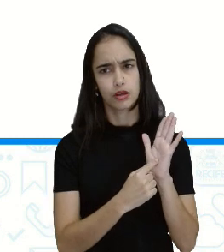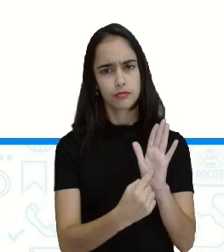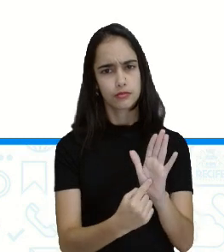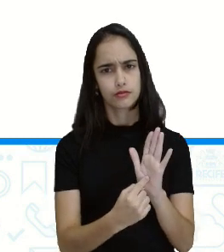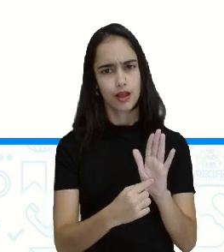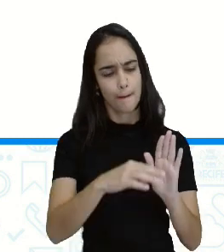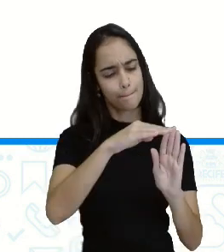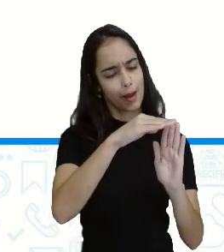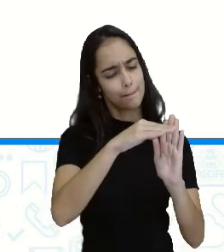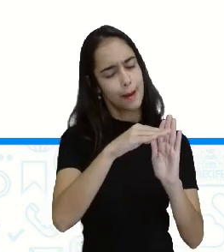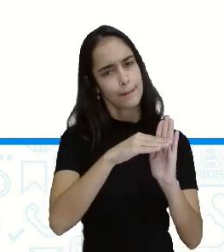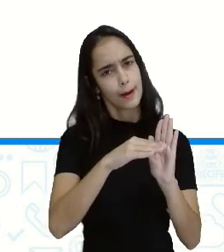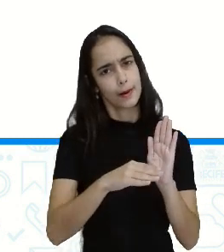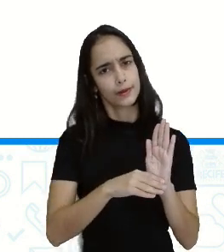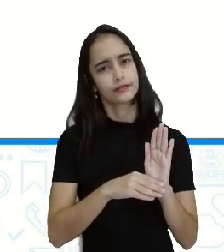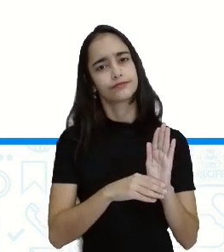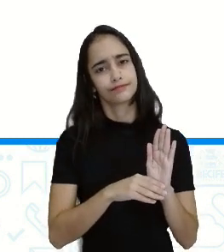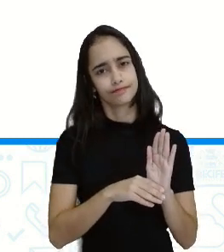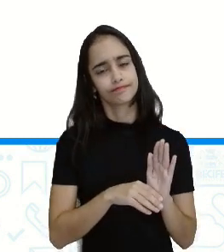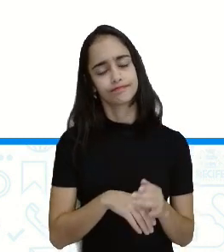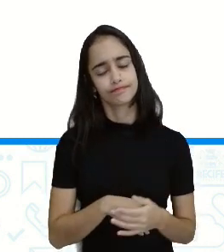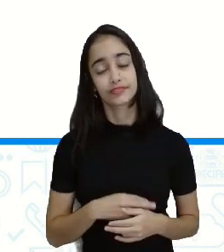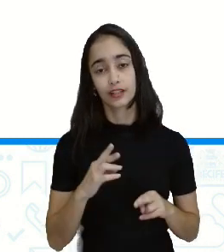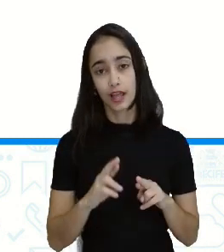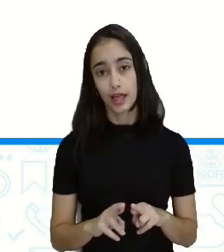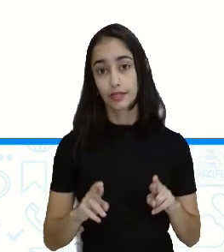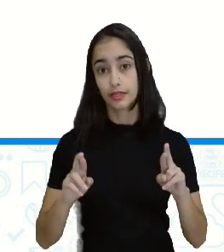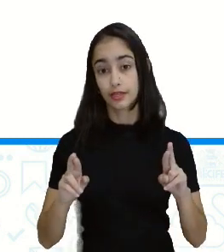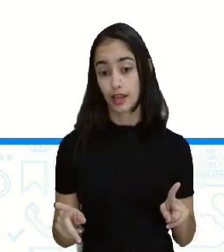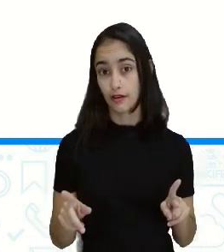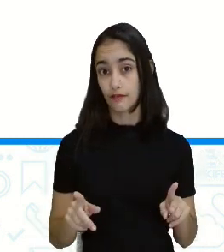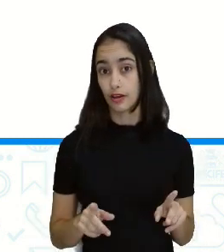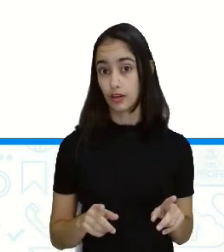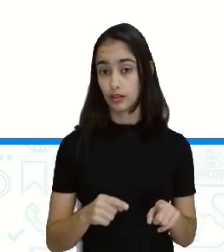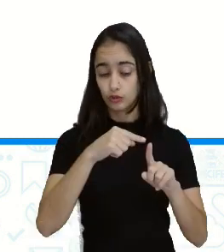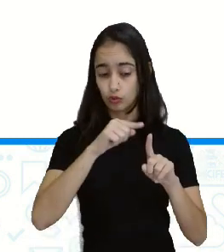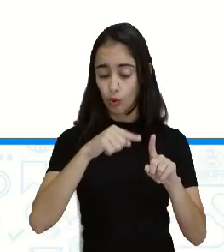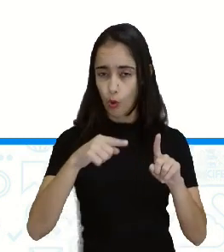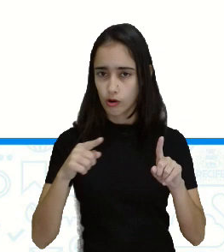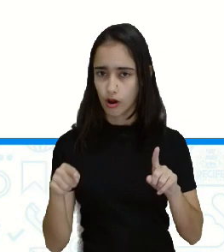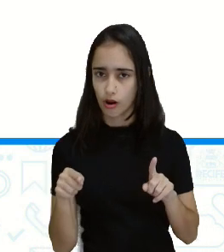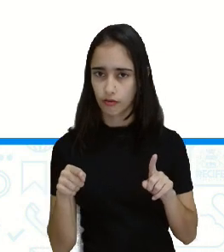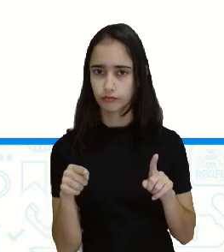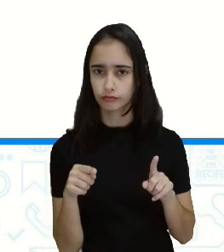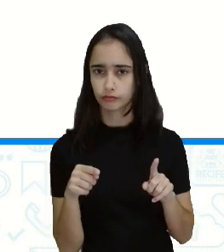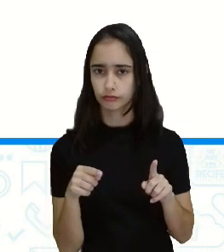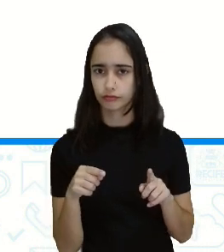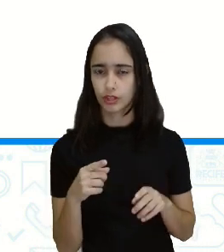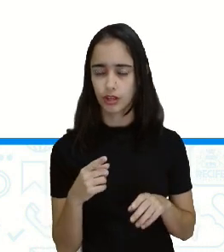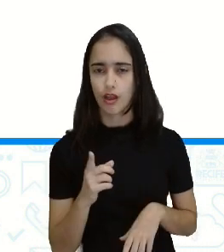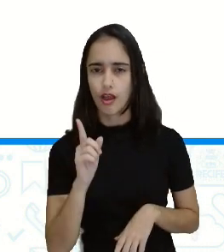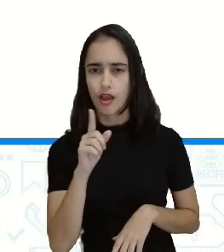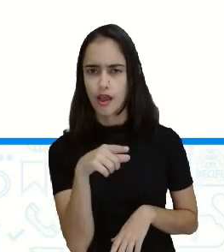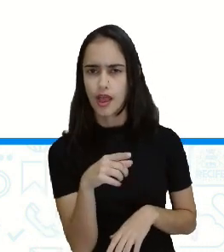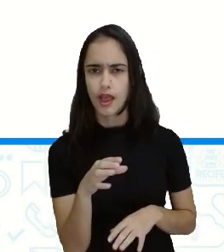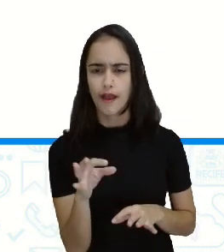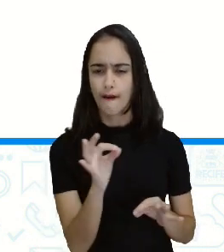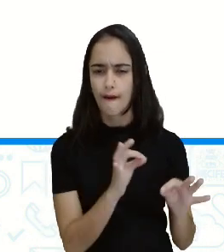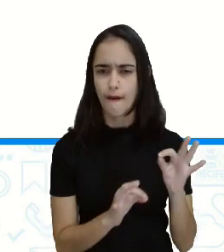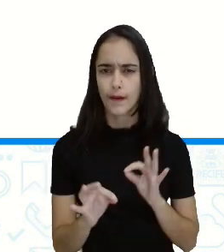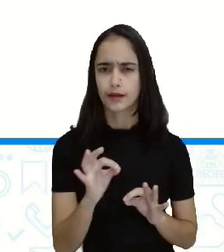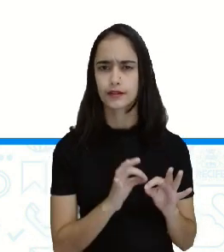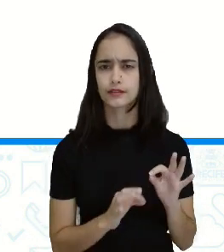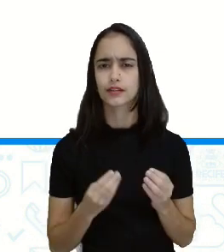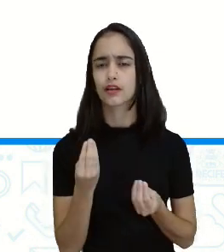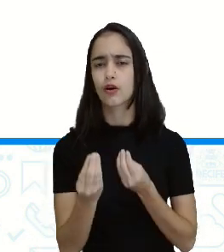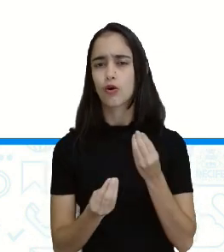tabela. Já a tabela, diferente do gráfico, ela é formada por